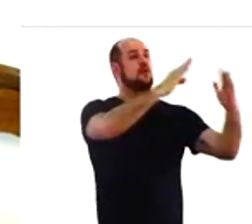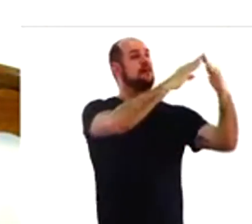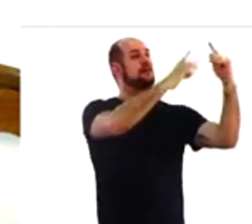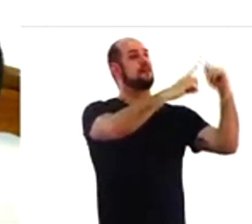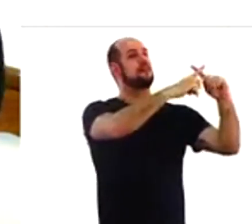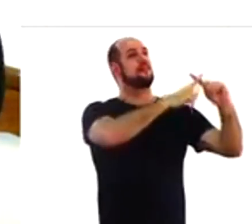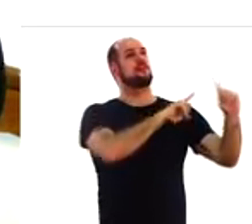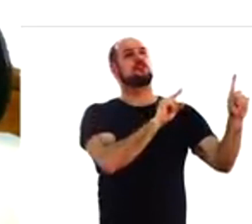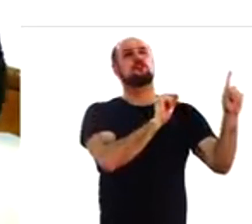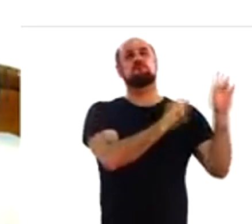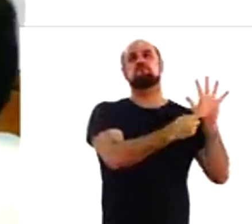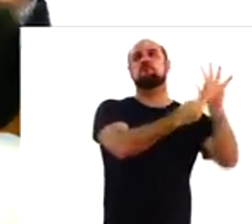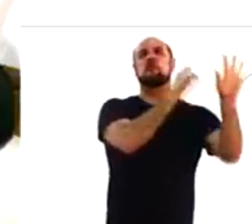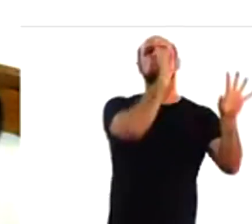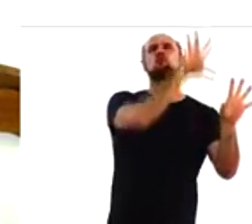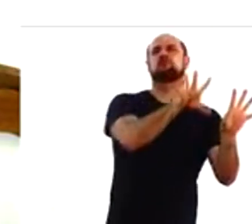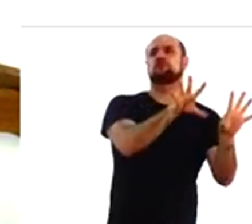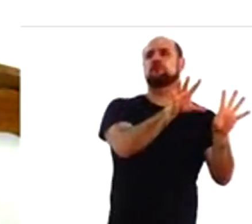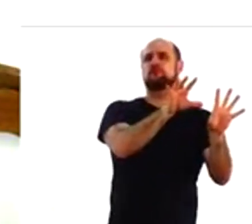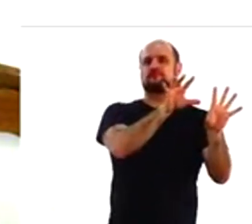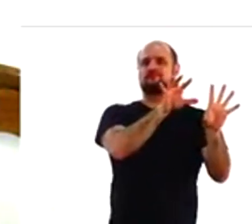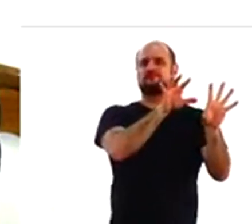um farol, uma referência.